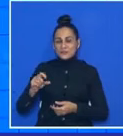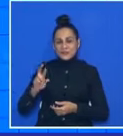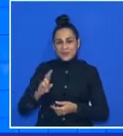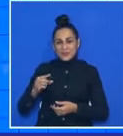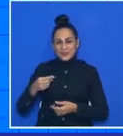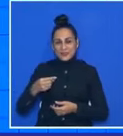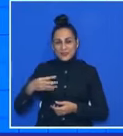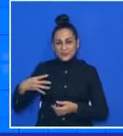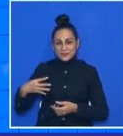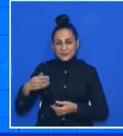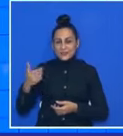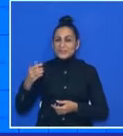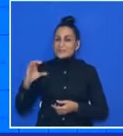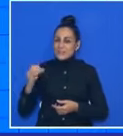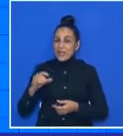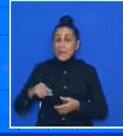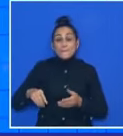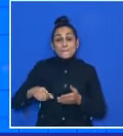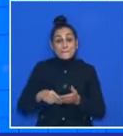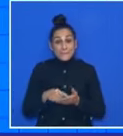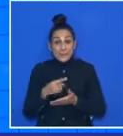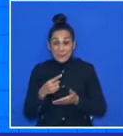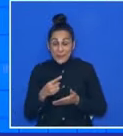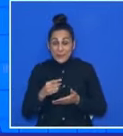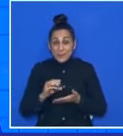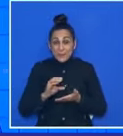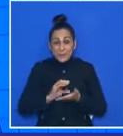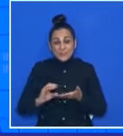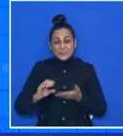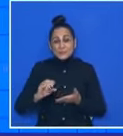R$ 724.068,14. Repetindo, prêmio principal da Quina,